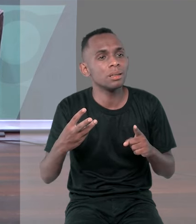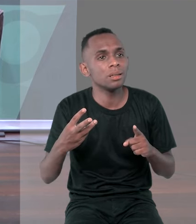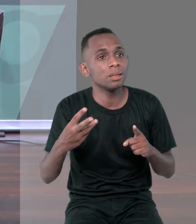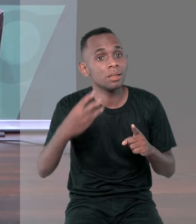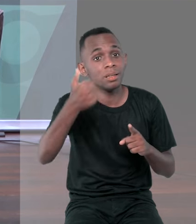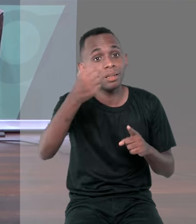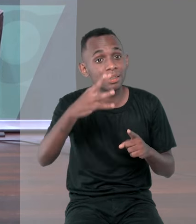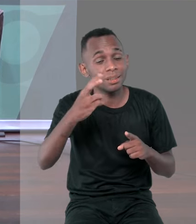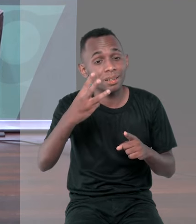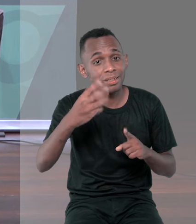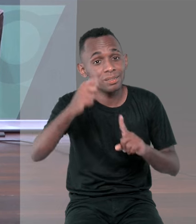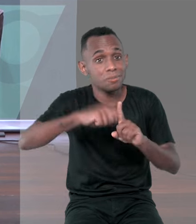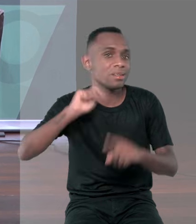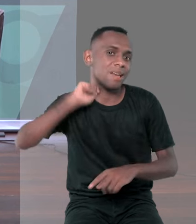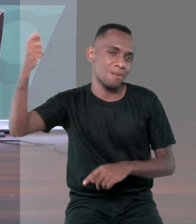13 de abril.